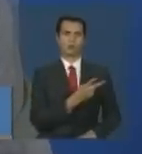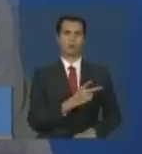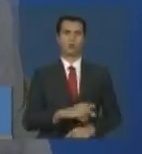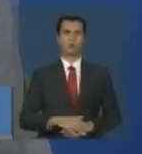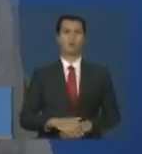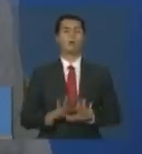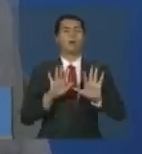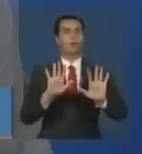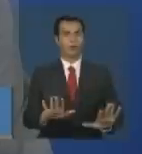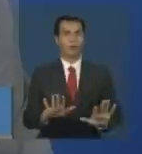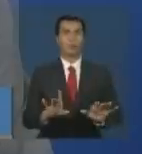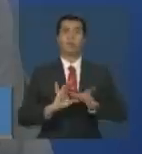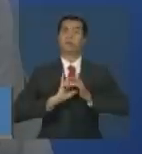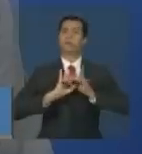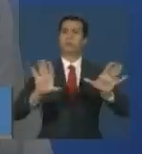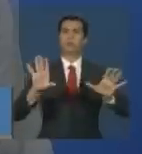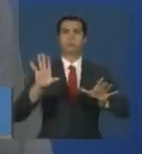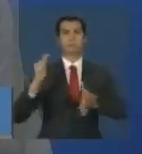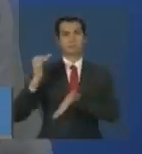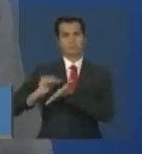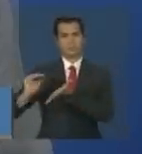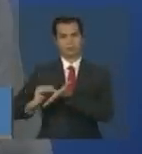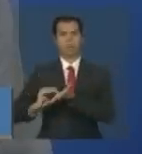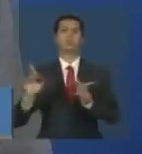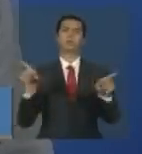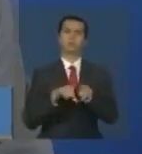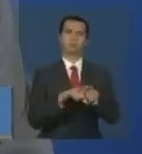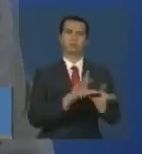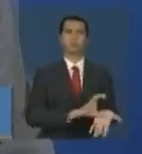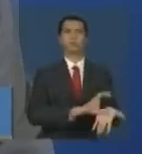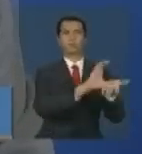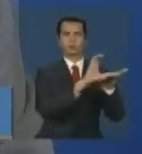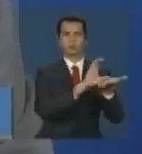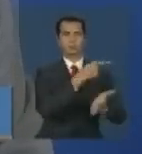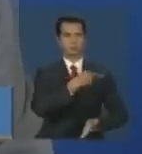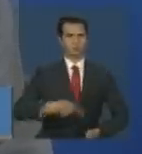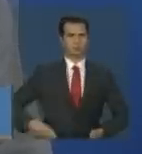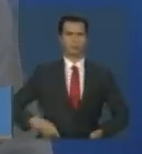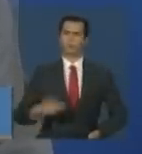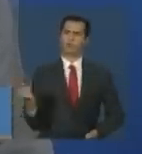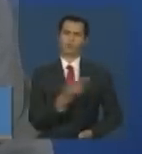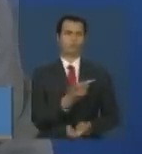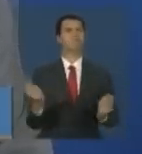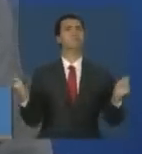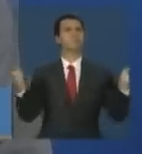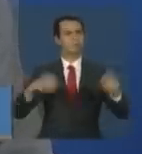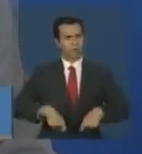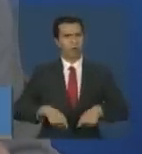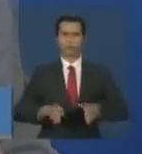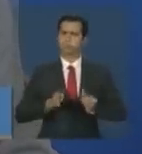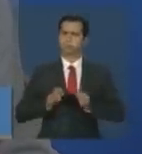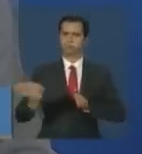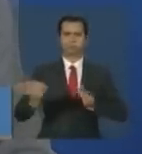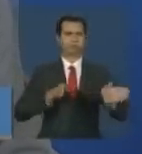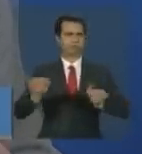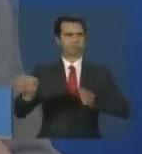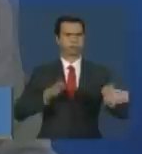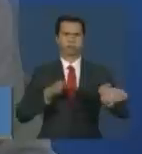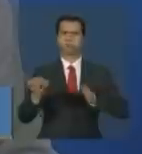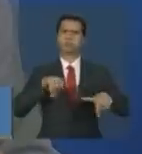Não, calma, gente, muita calma nessa hora. É óbvio que um secretário municipal que também ocupa a presidência do conselho, ele